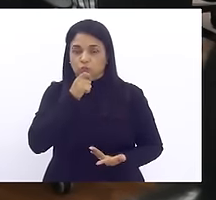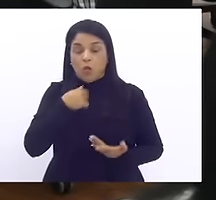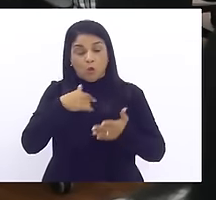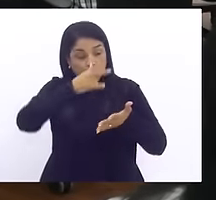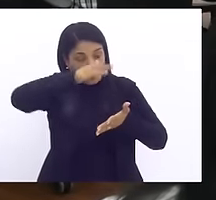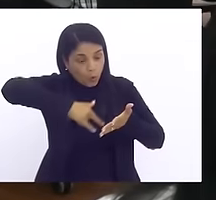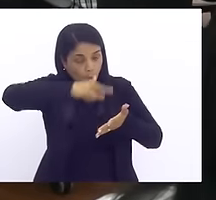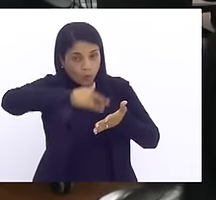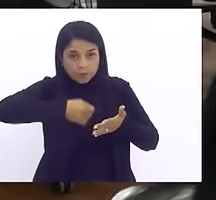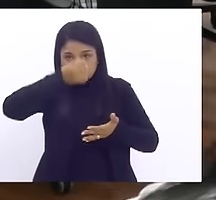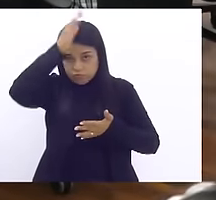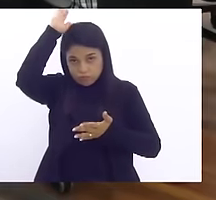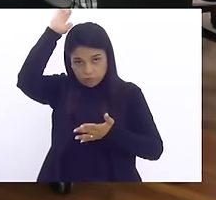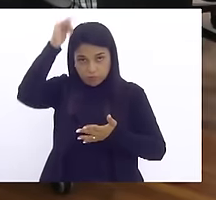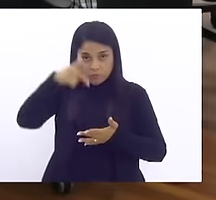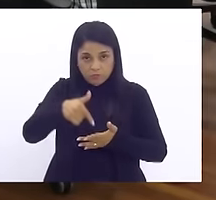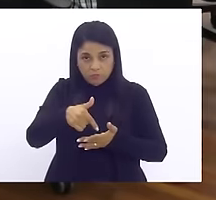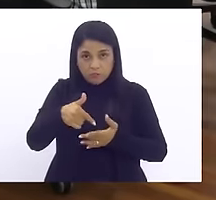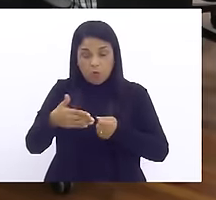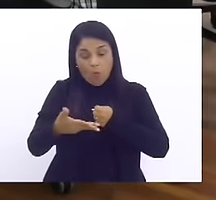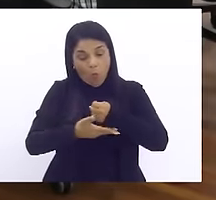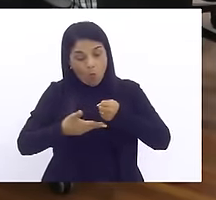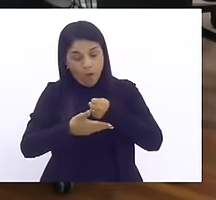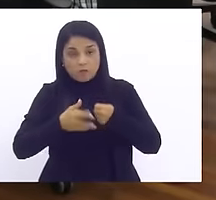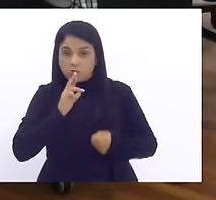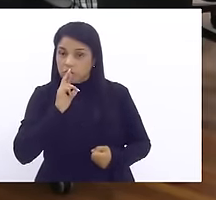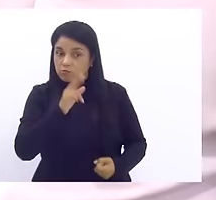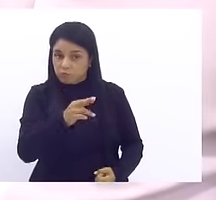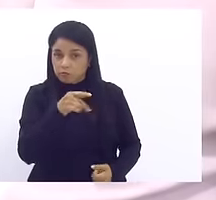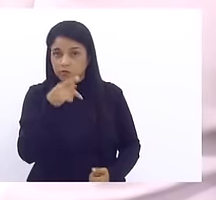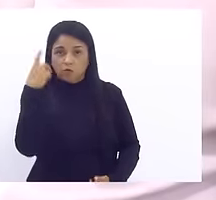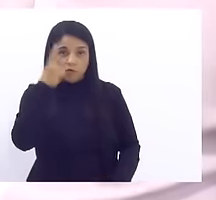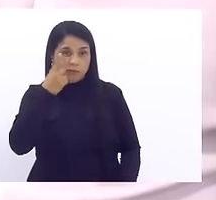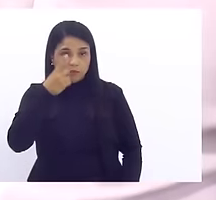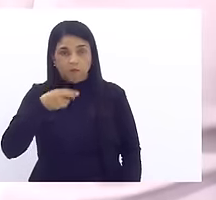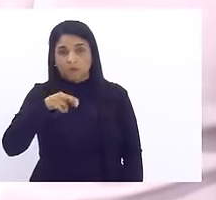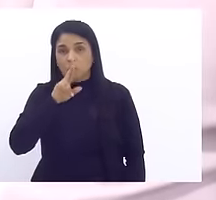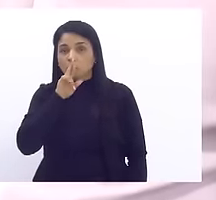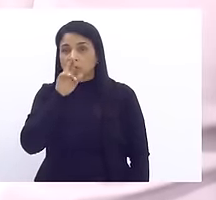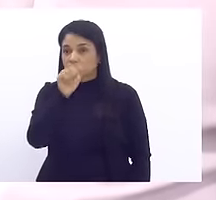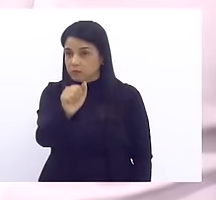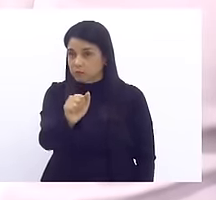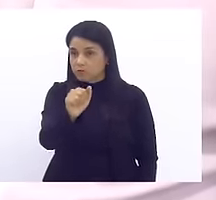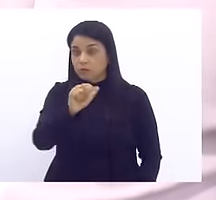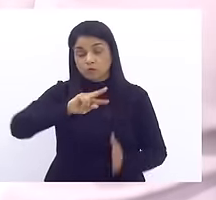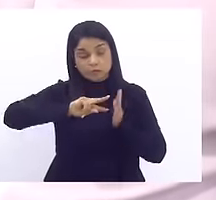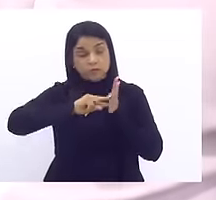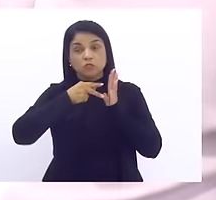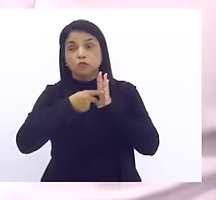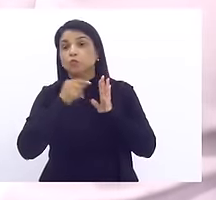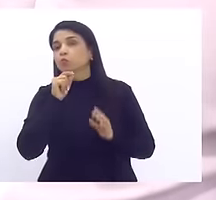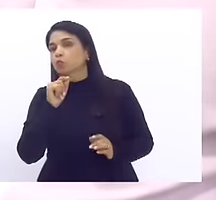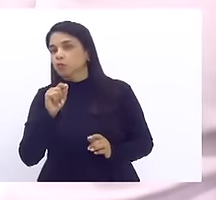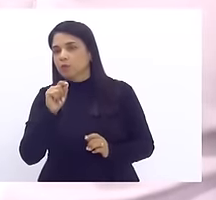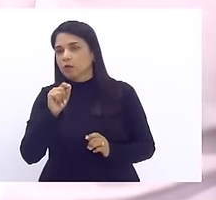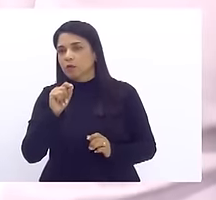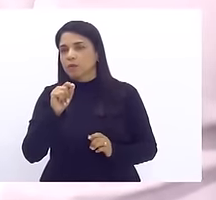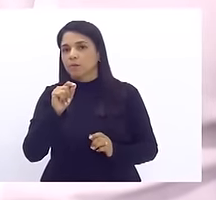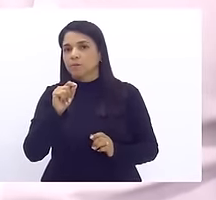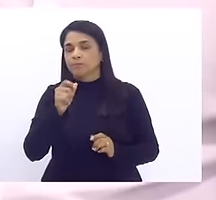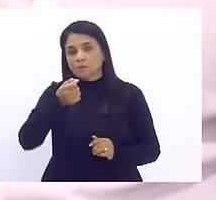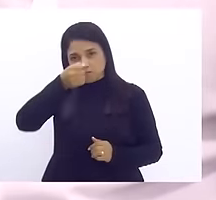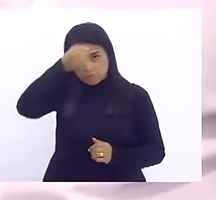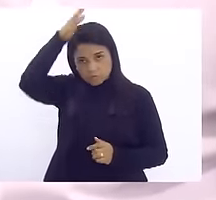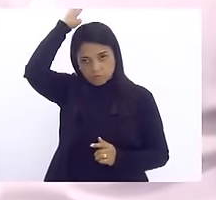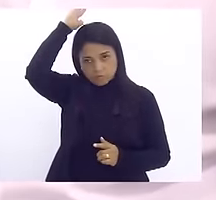eu recebi do corpo de bombeiro com base nisso que eu respondi o deputado Rodrigo Amorim foi no sentido de que a determinação